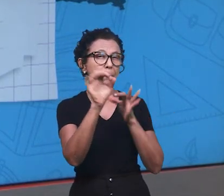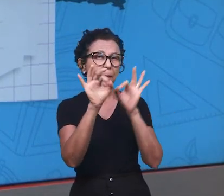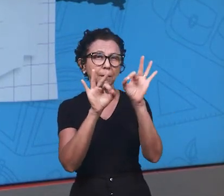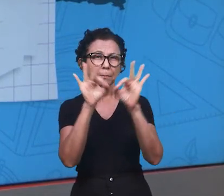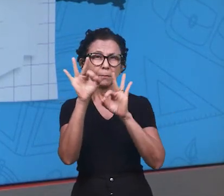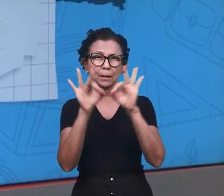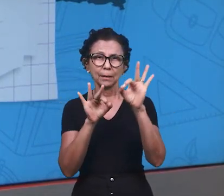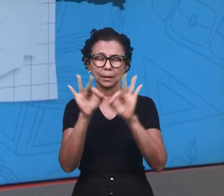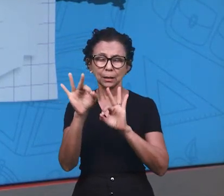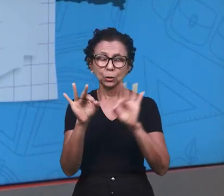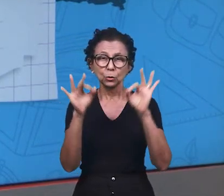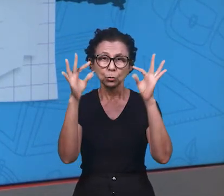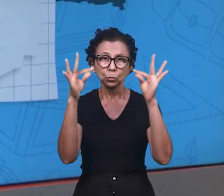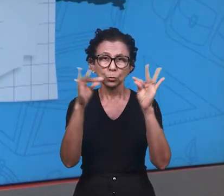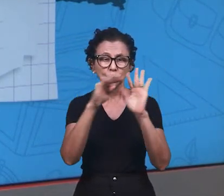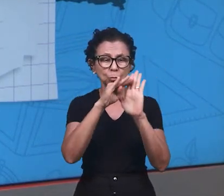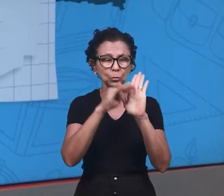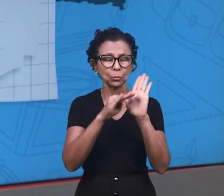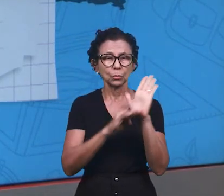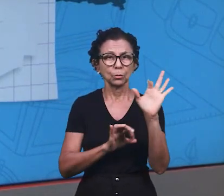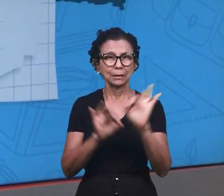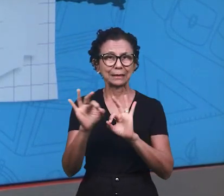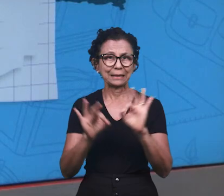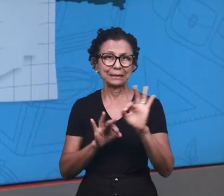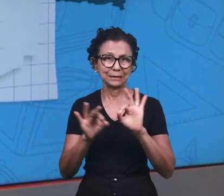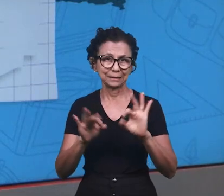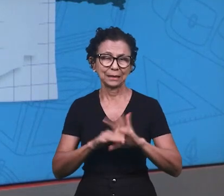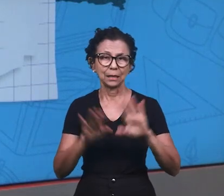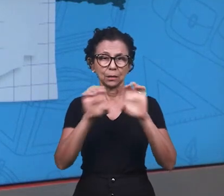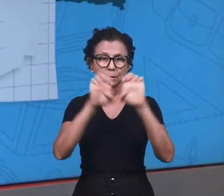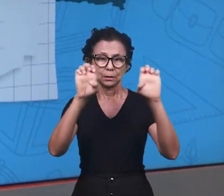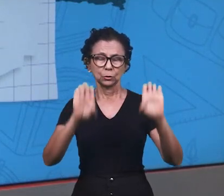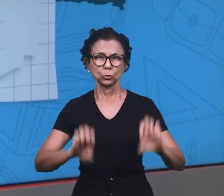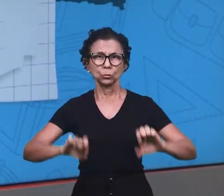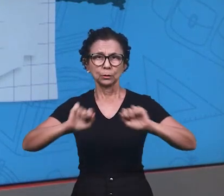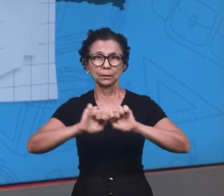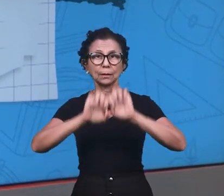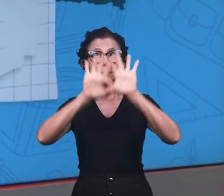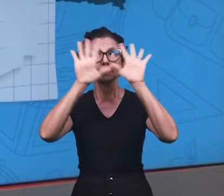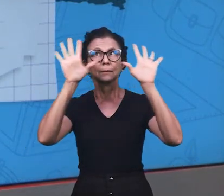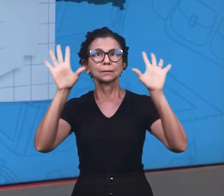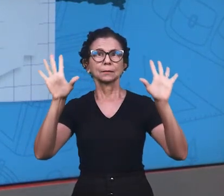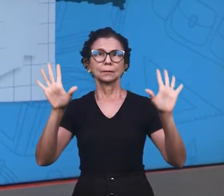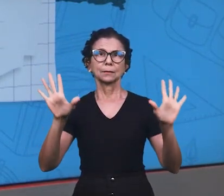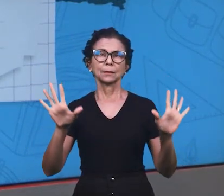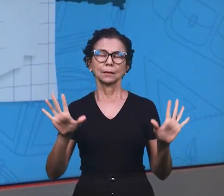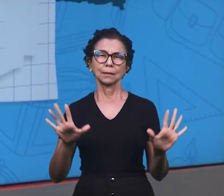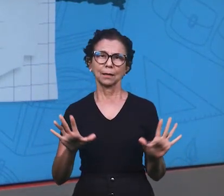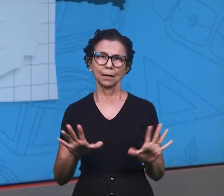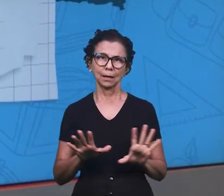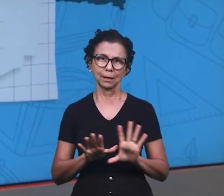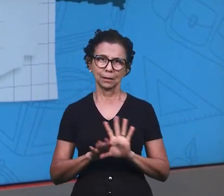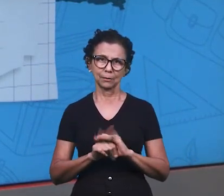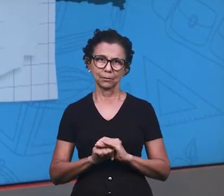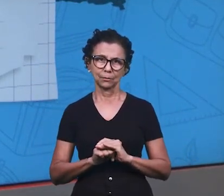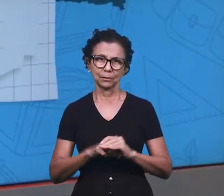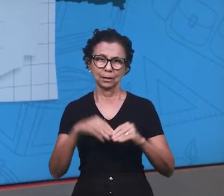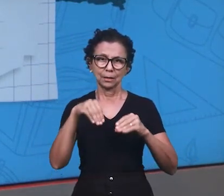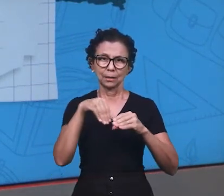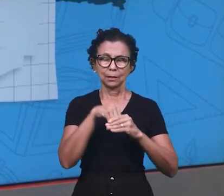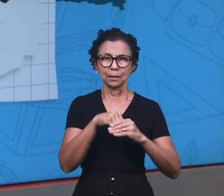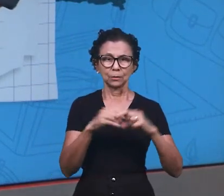agora, costura essas partes. Então, estruturação lógica, que é o sentido, e formal, que é dentro do parágrafo,